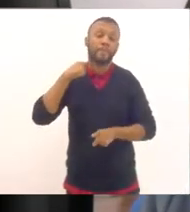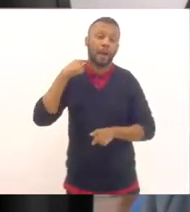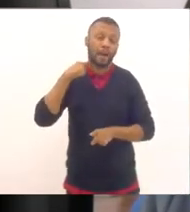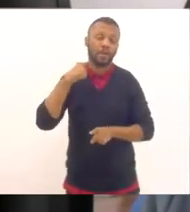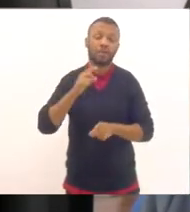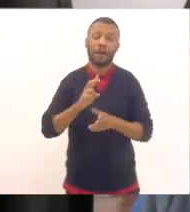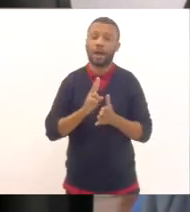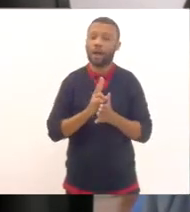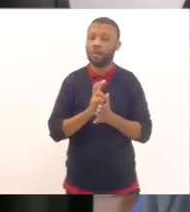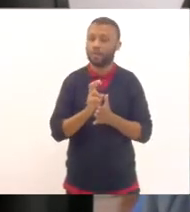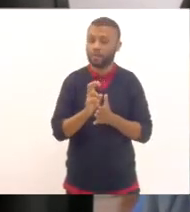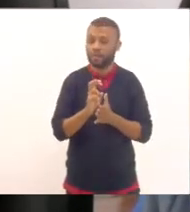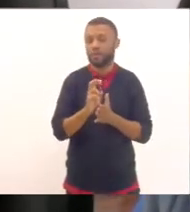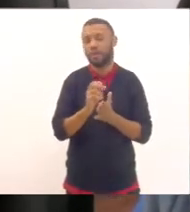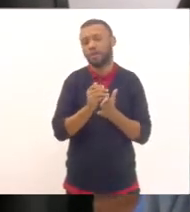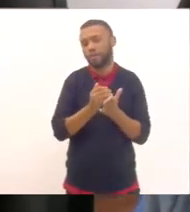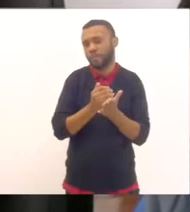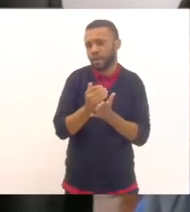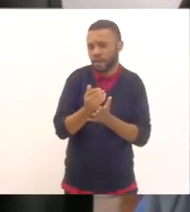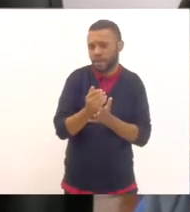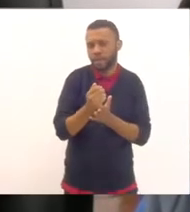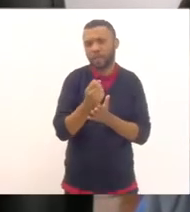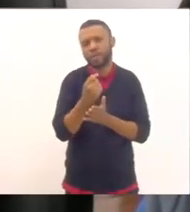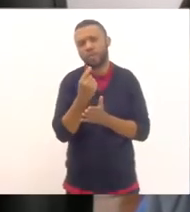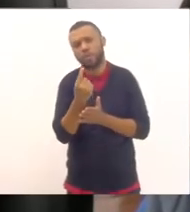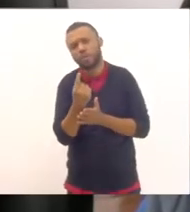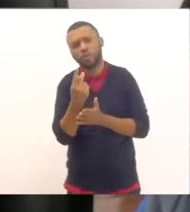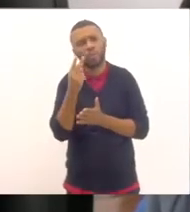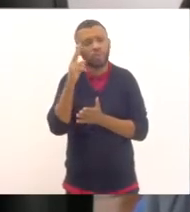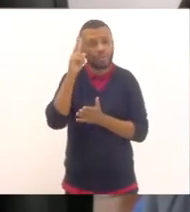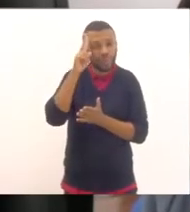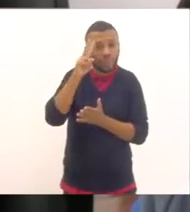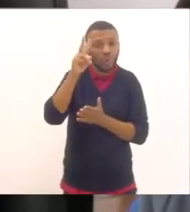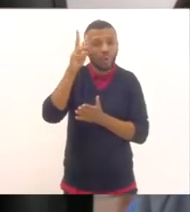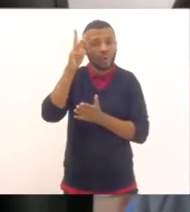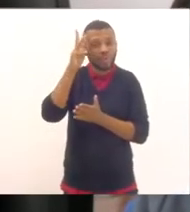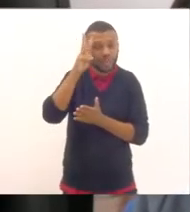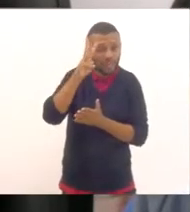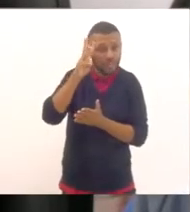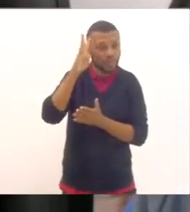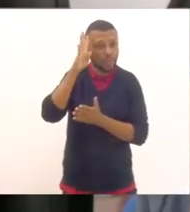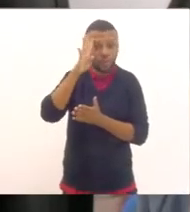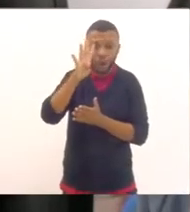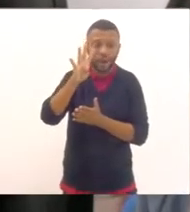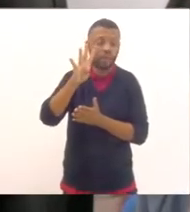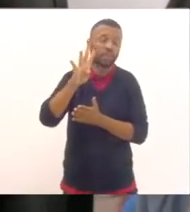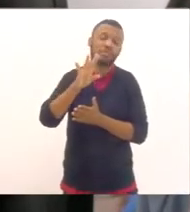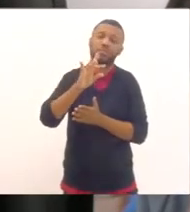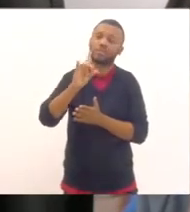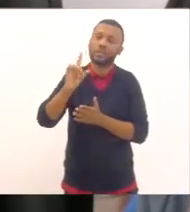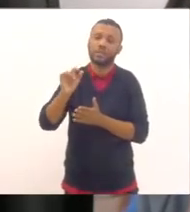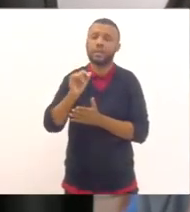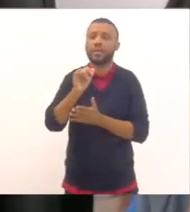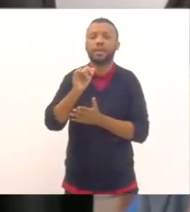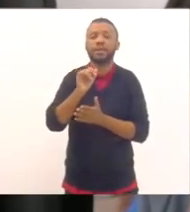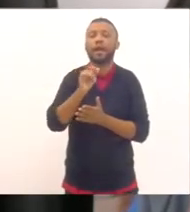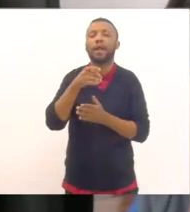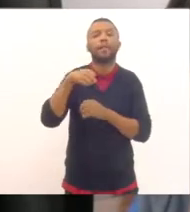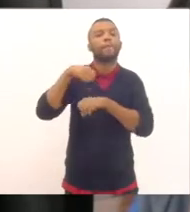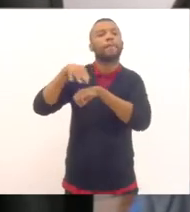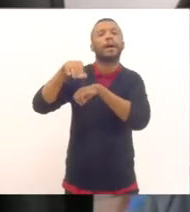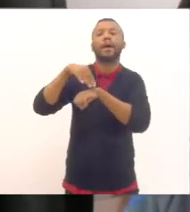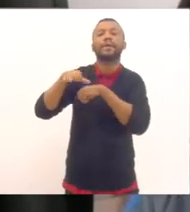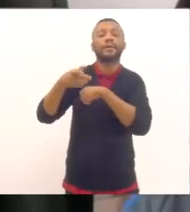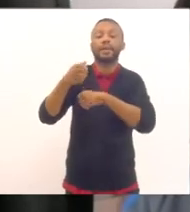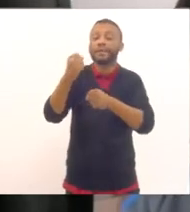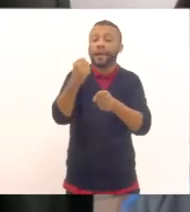ingressa por um dois três ou quatro dias né espaço essa demanda de quanto tempo essa obra vai vai vai vai